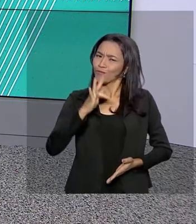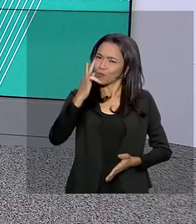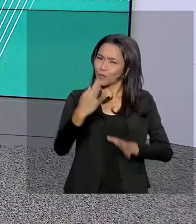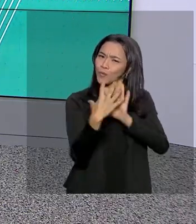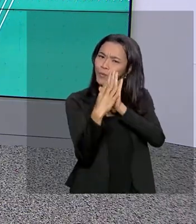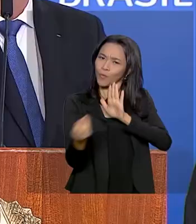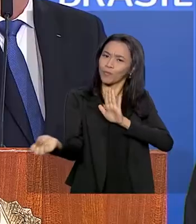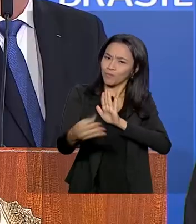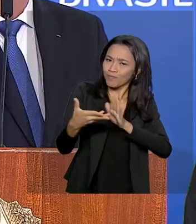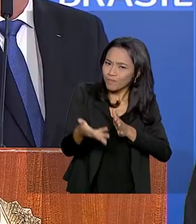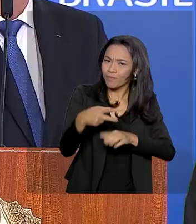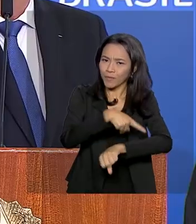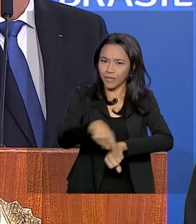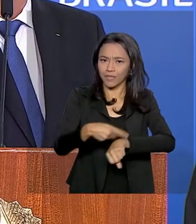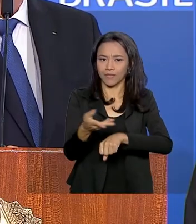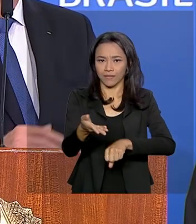país.